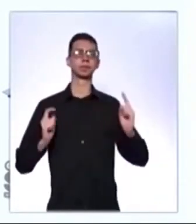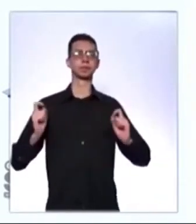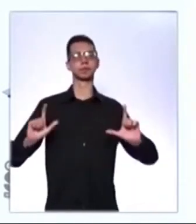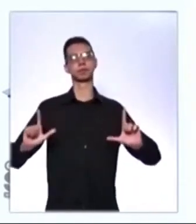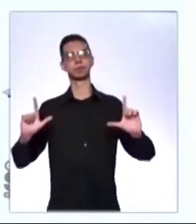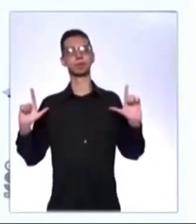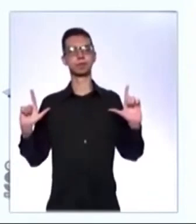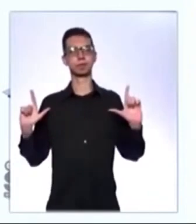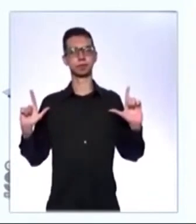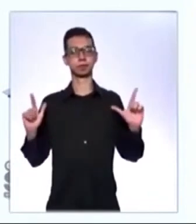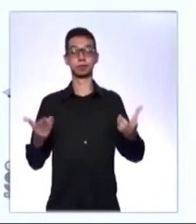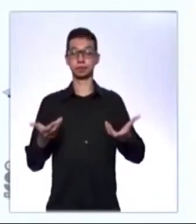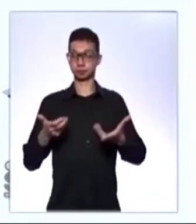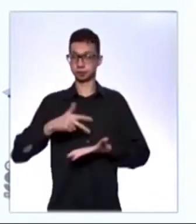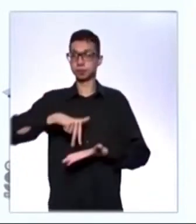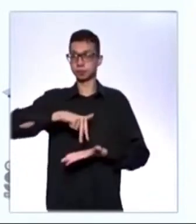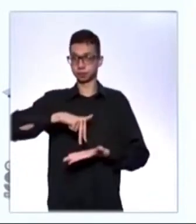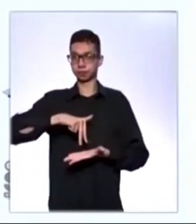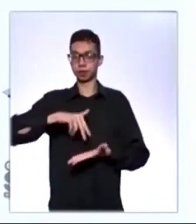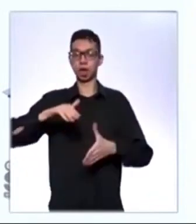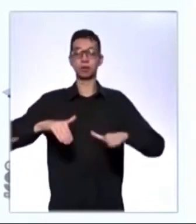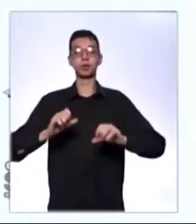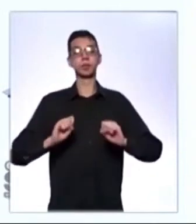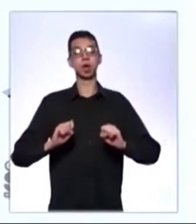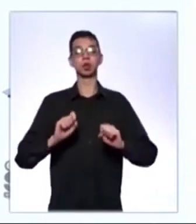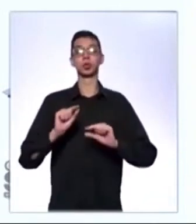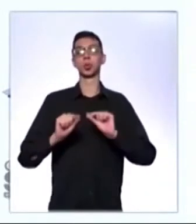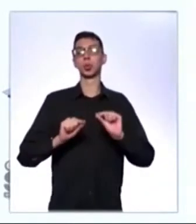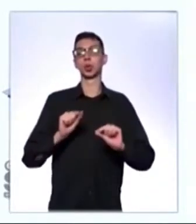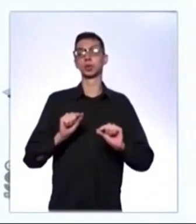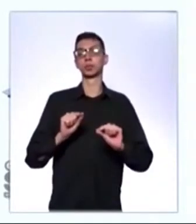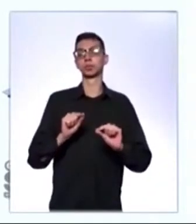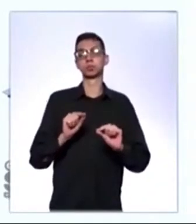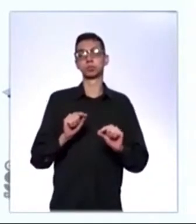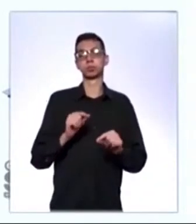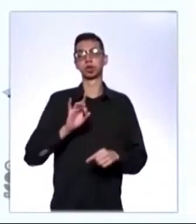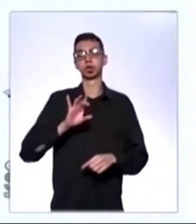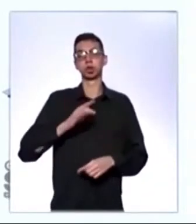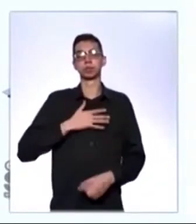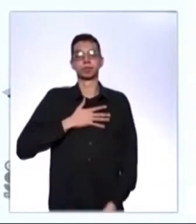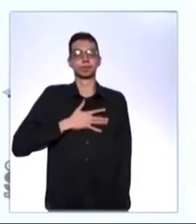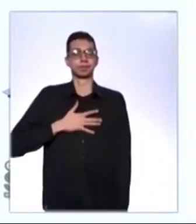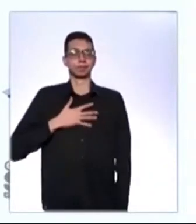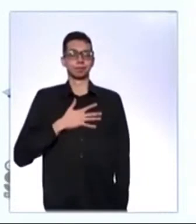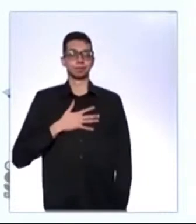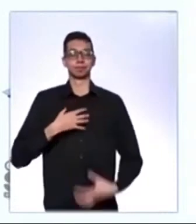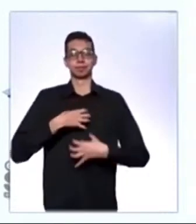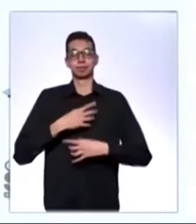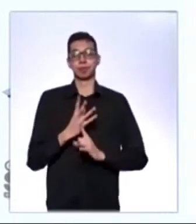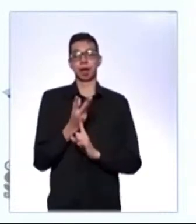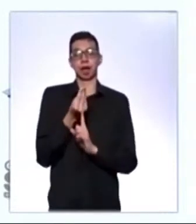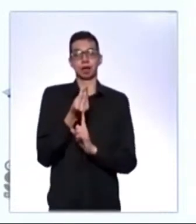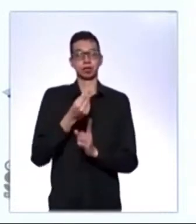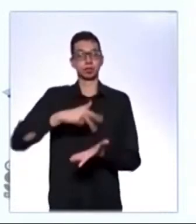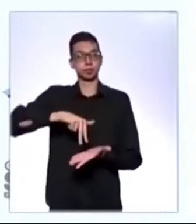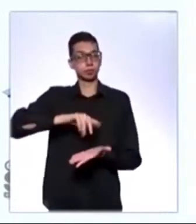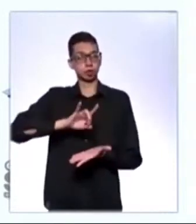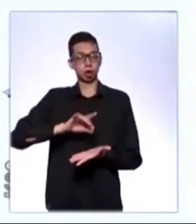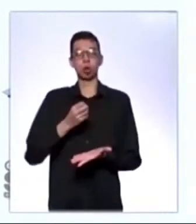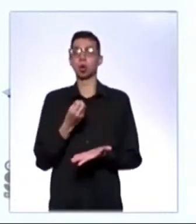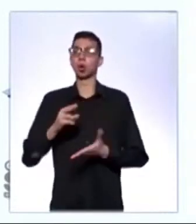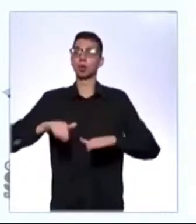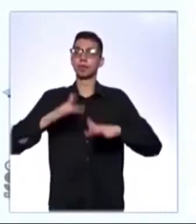expressão, pode ser recreação, pode ser simplesmente uma questão, né, de prazer, porque a arte também é prazerosa, e pode ser um